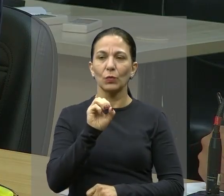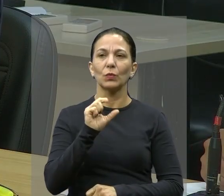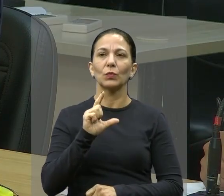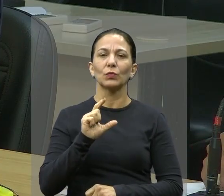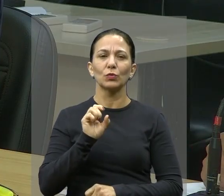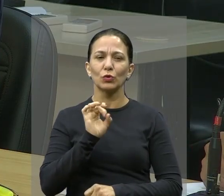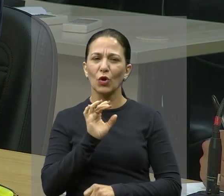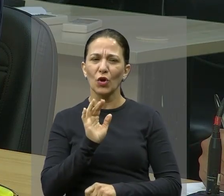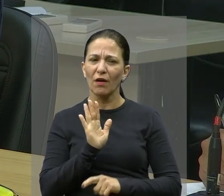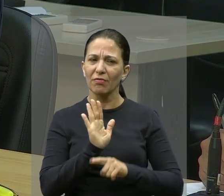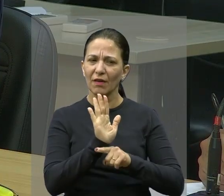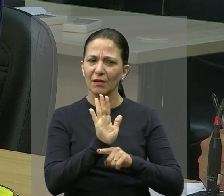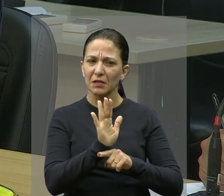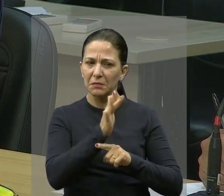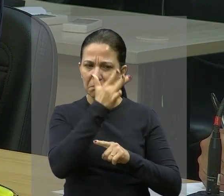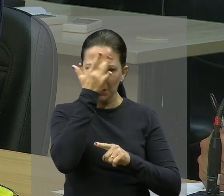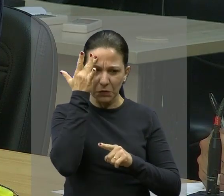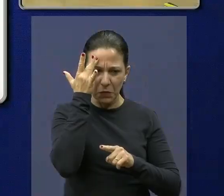errado?